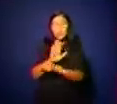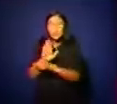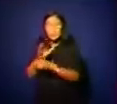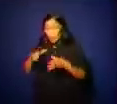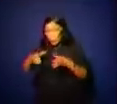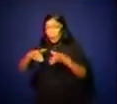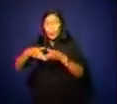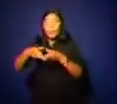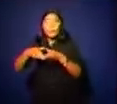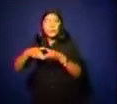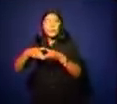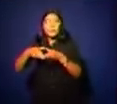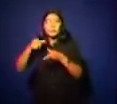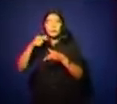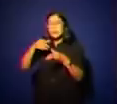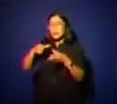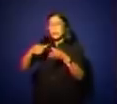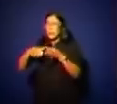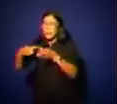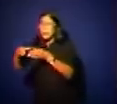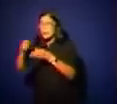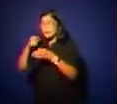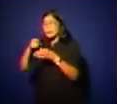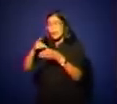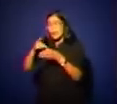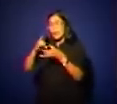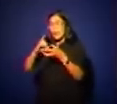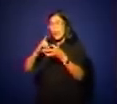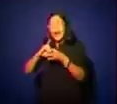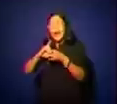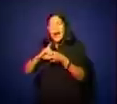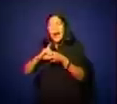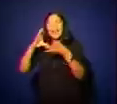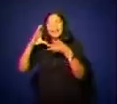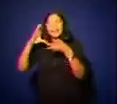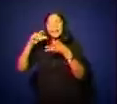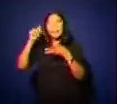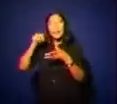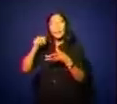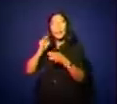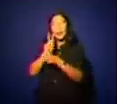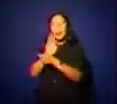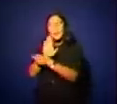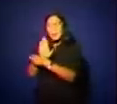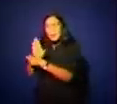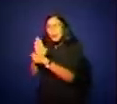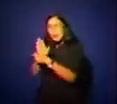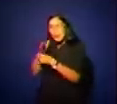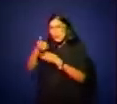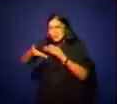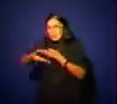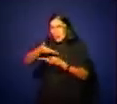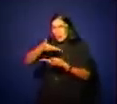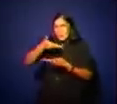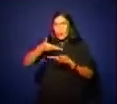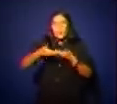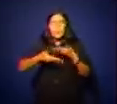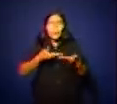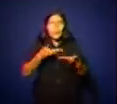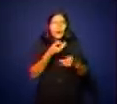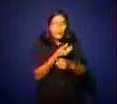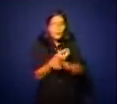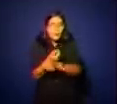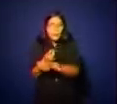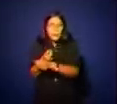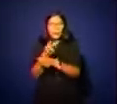empresas plataformas de crédito então assim a democratização da intermediação financeira passa por um